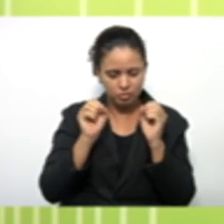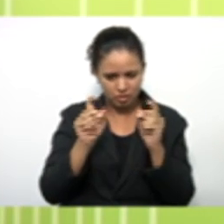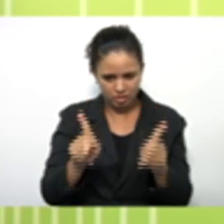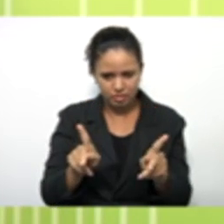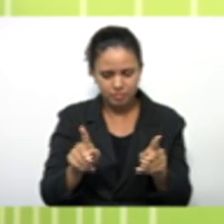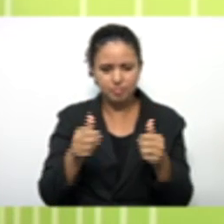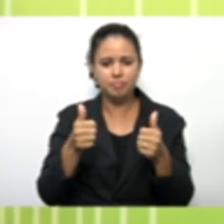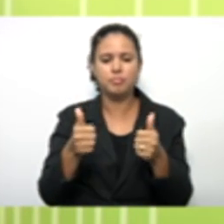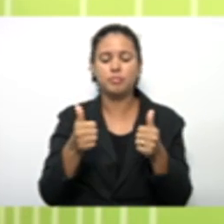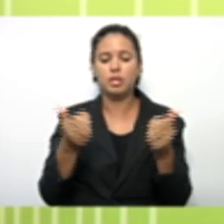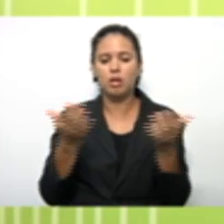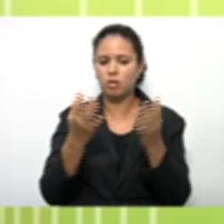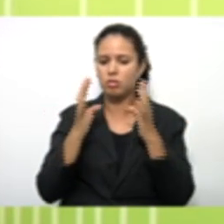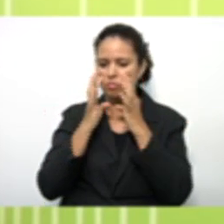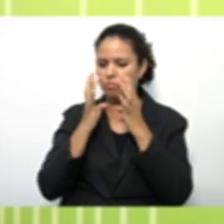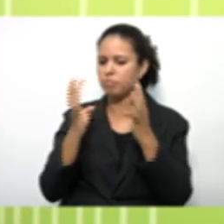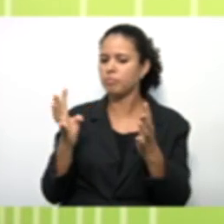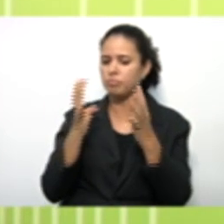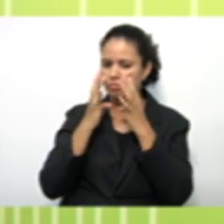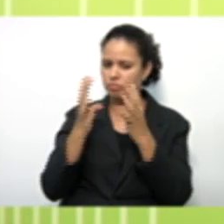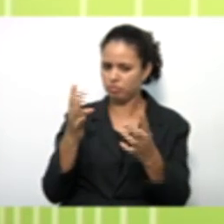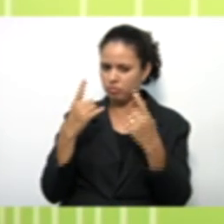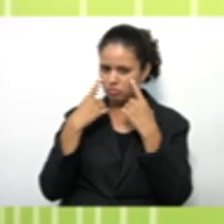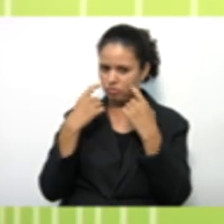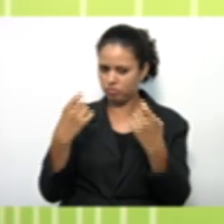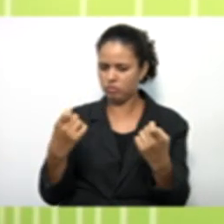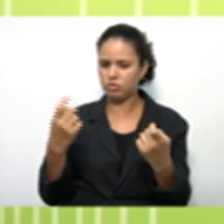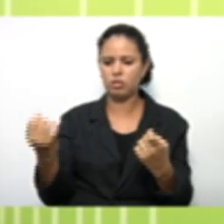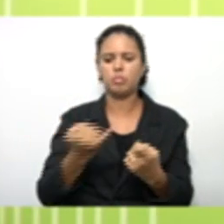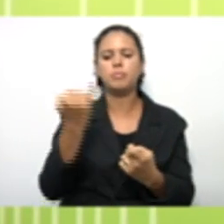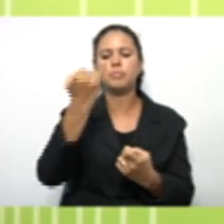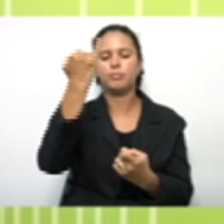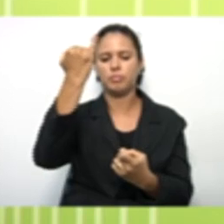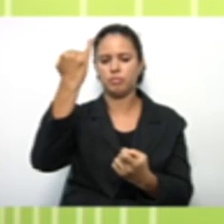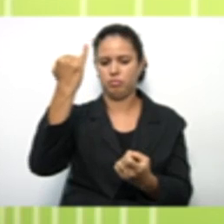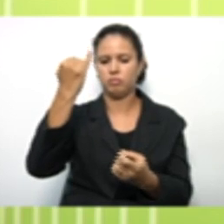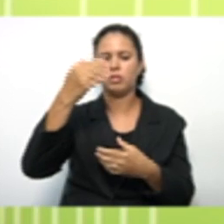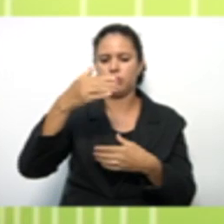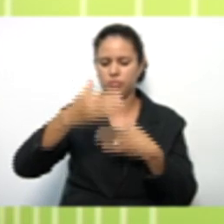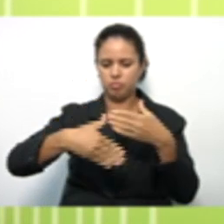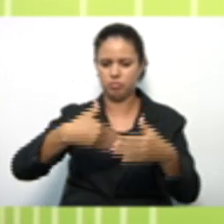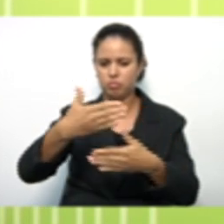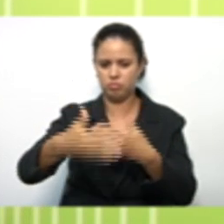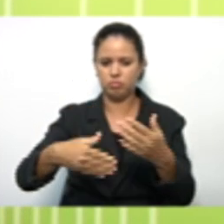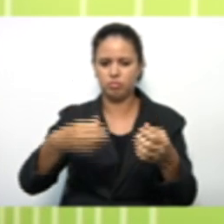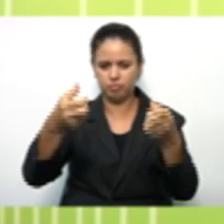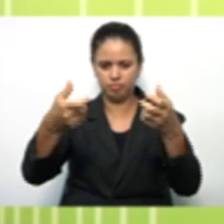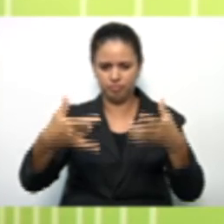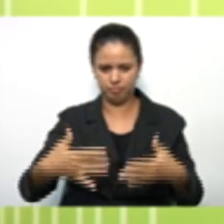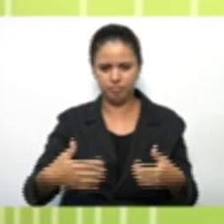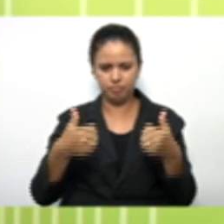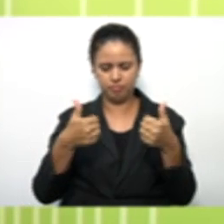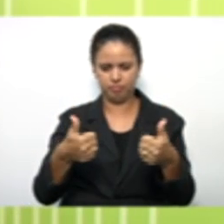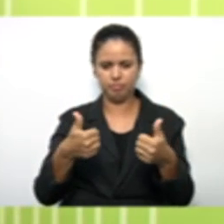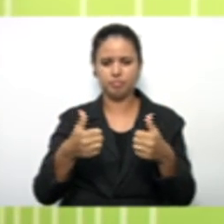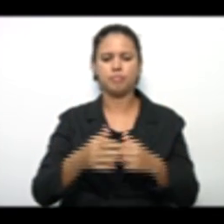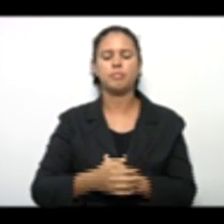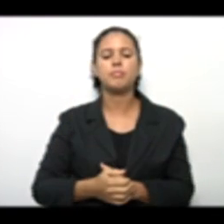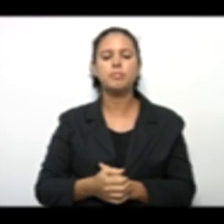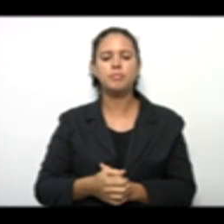todos vocês prestem atenção, que será muito importante para a continuidade dessa disciplina. Vamos